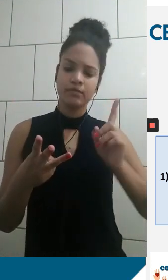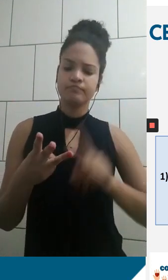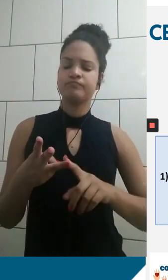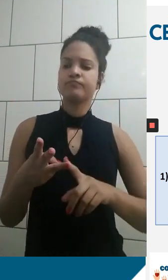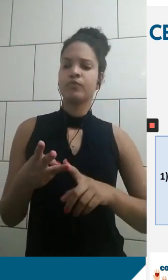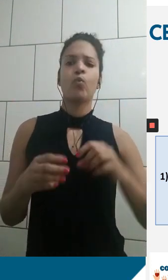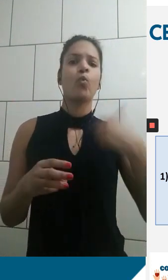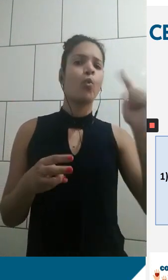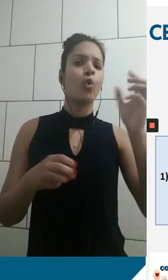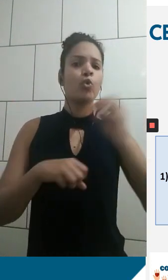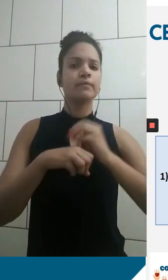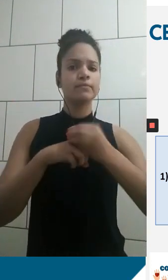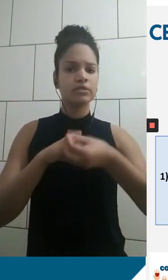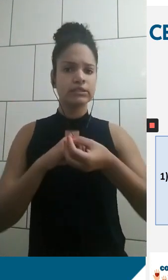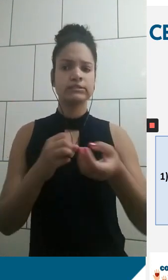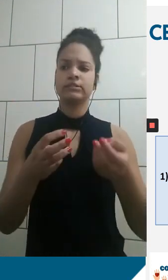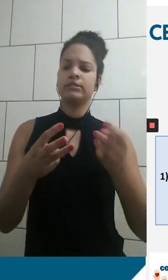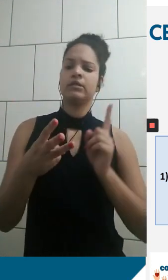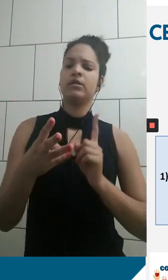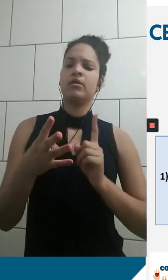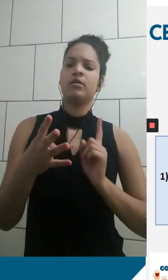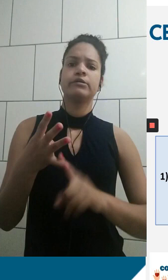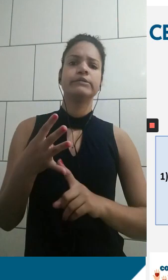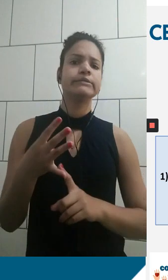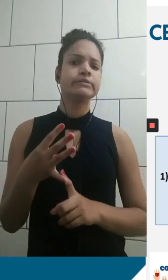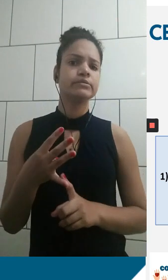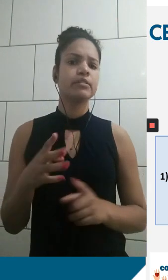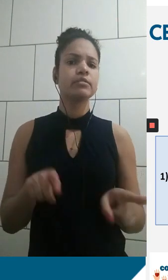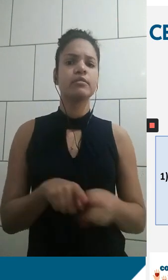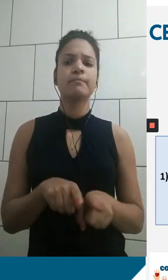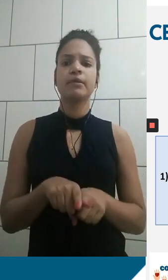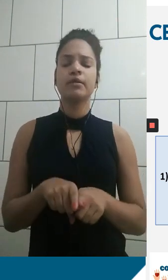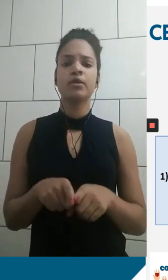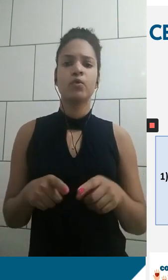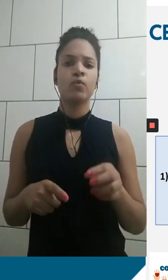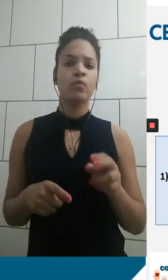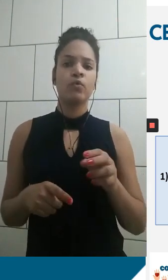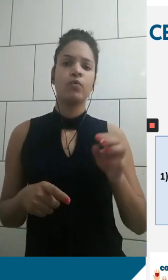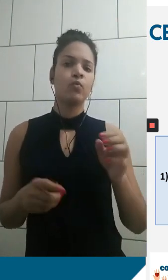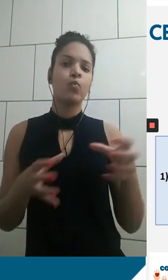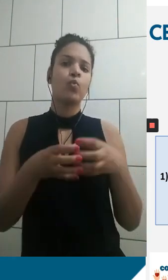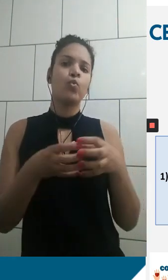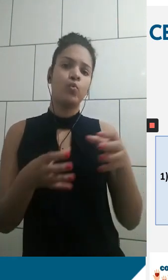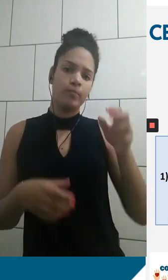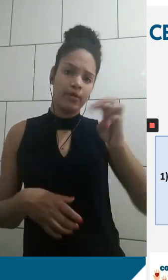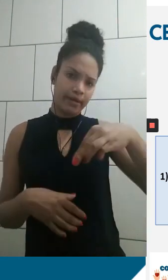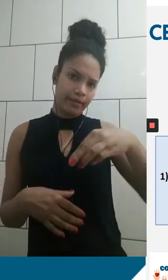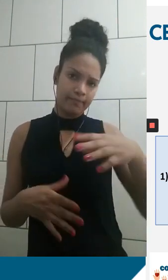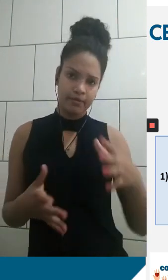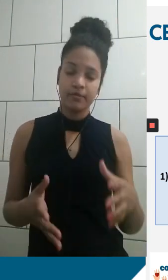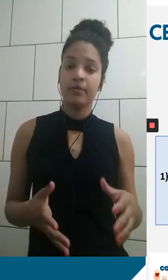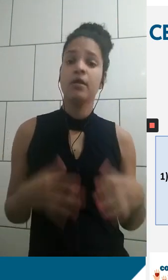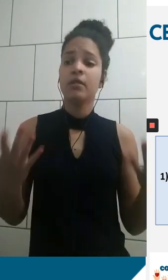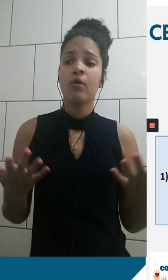coenzimas, e os grupos proteicos, como o M, grupo M. Então, muitas das vezes, algumas enzimas só se